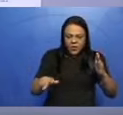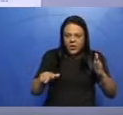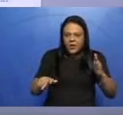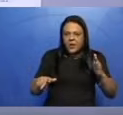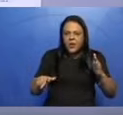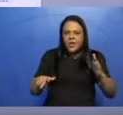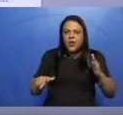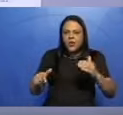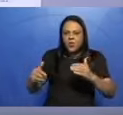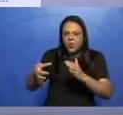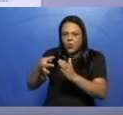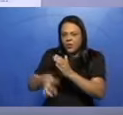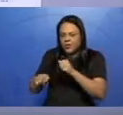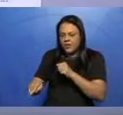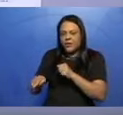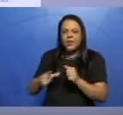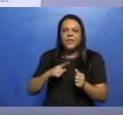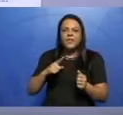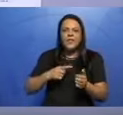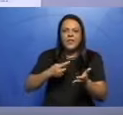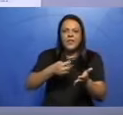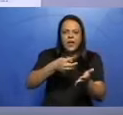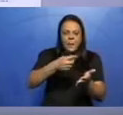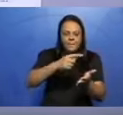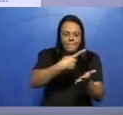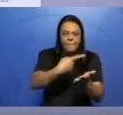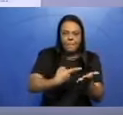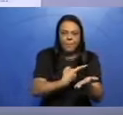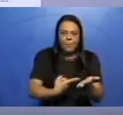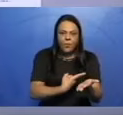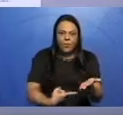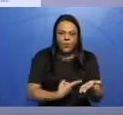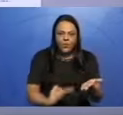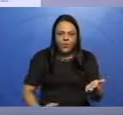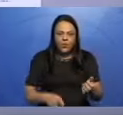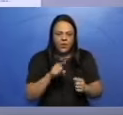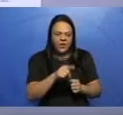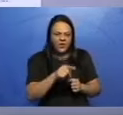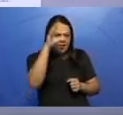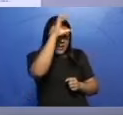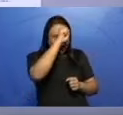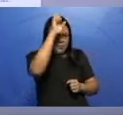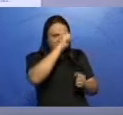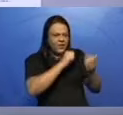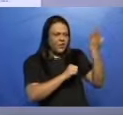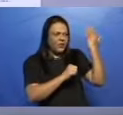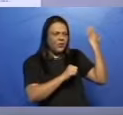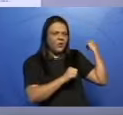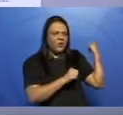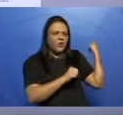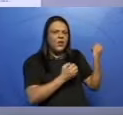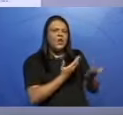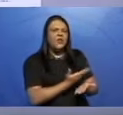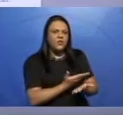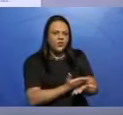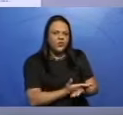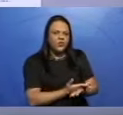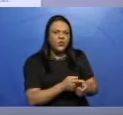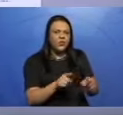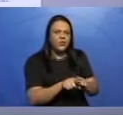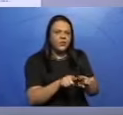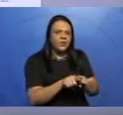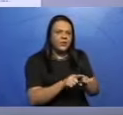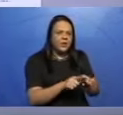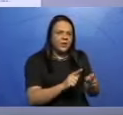de vocês, que já foi trabalhado num outro momento, trabalhando dissertação também. Vocês podem dar uma olhada aí que vocês vão encontrar e ler